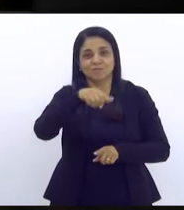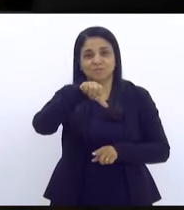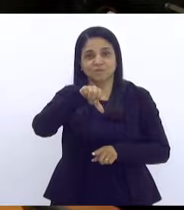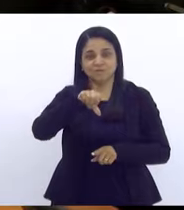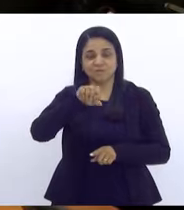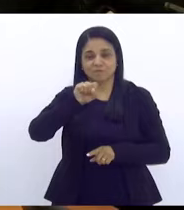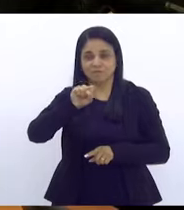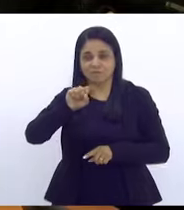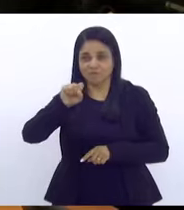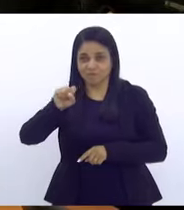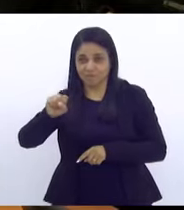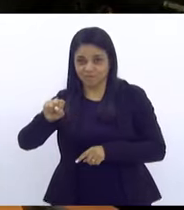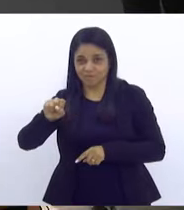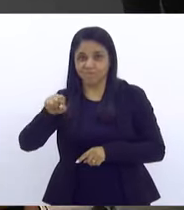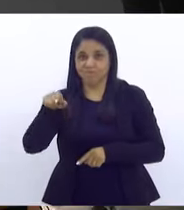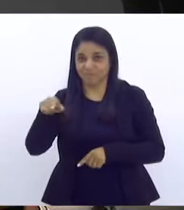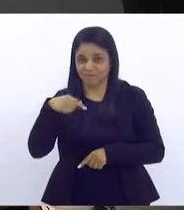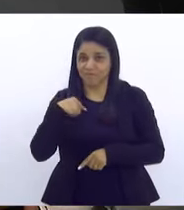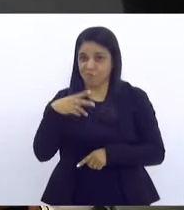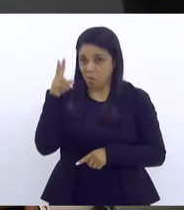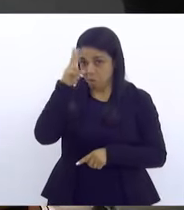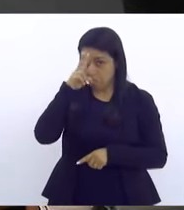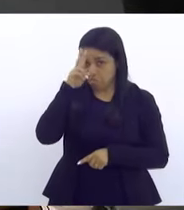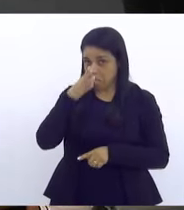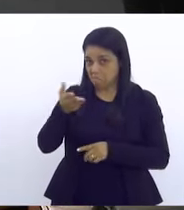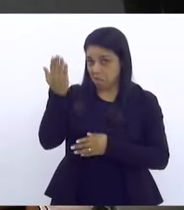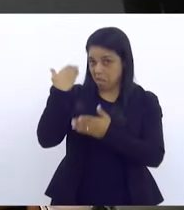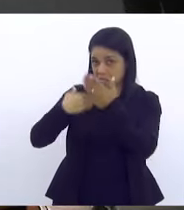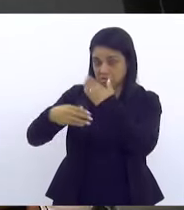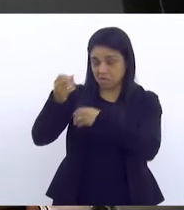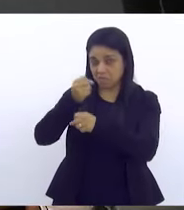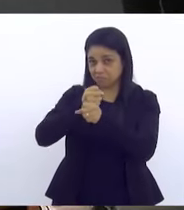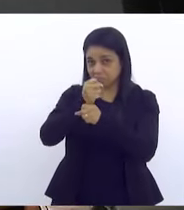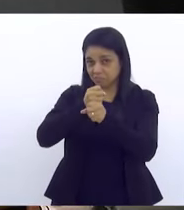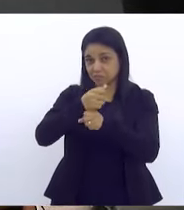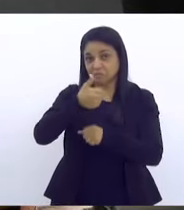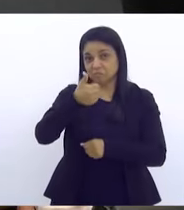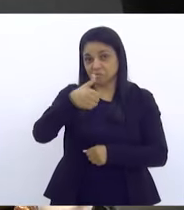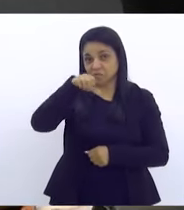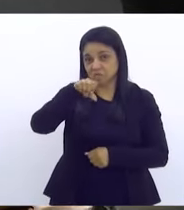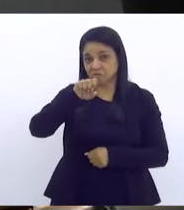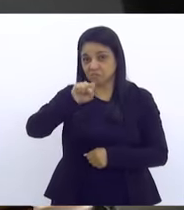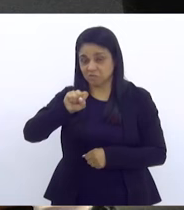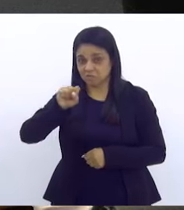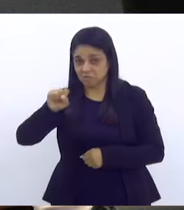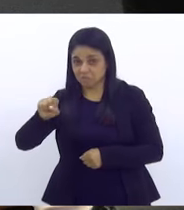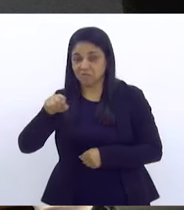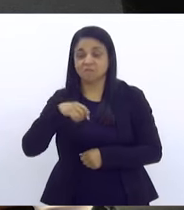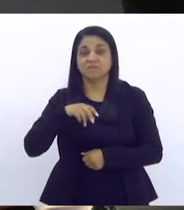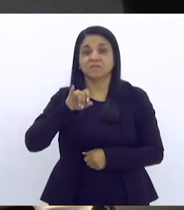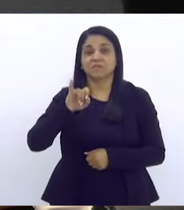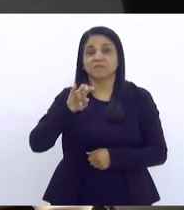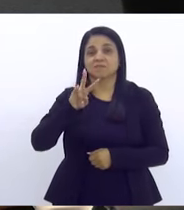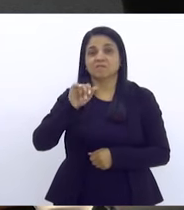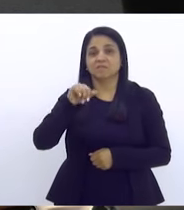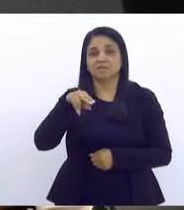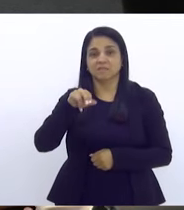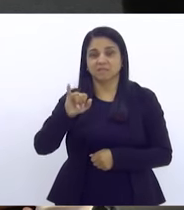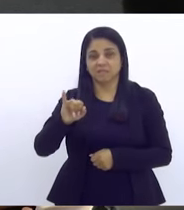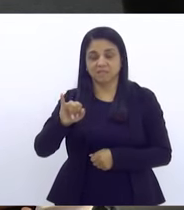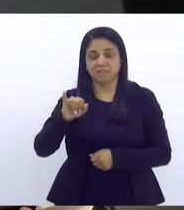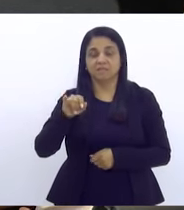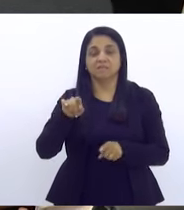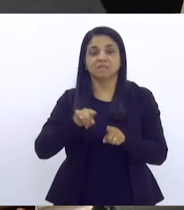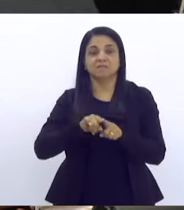Botafogo. Tá vendo o que eu falei? Desde 88, a Cristina é tia. Ivani Verônica da Silva, que é